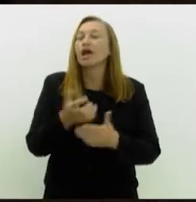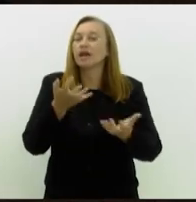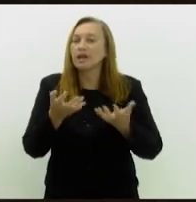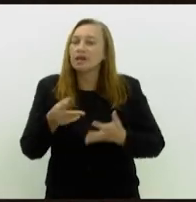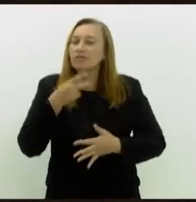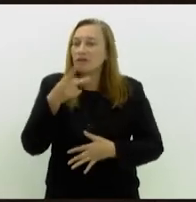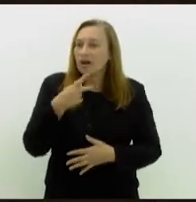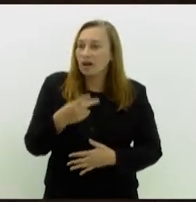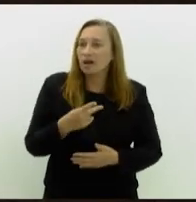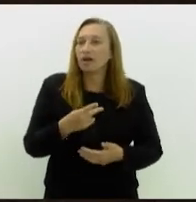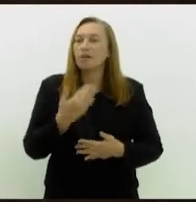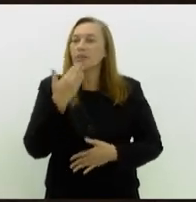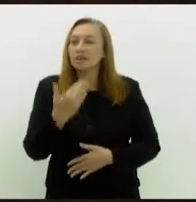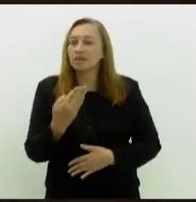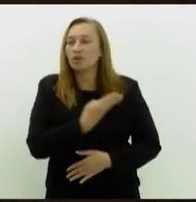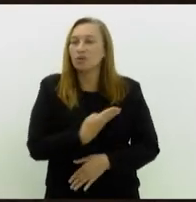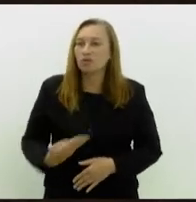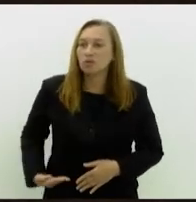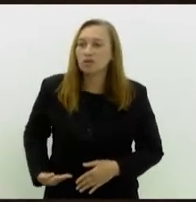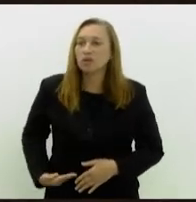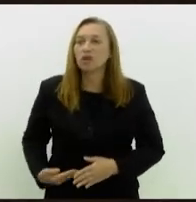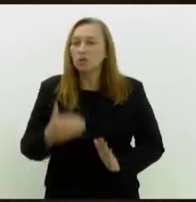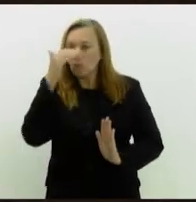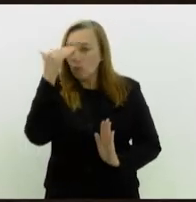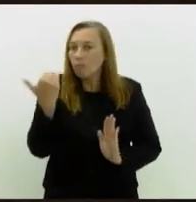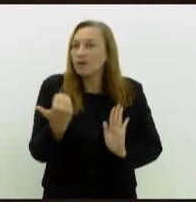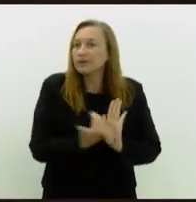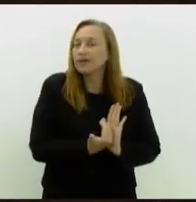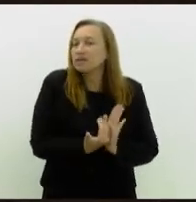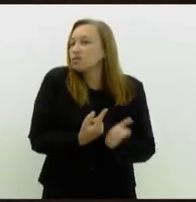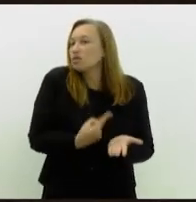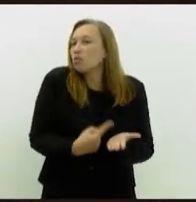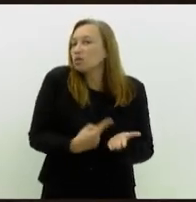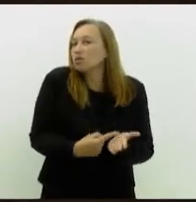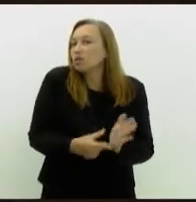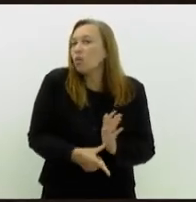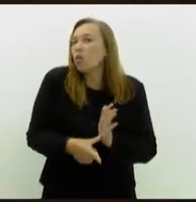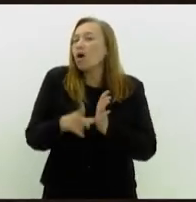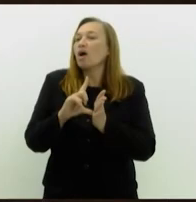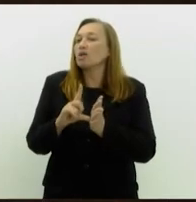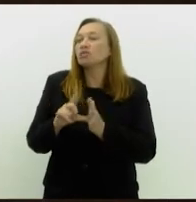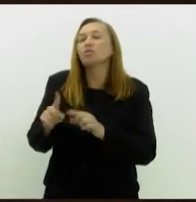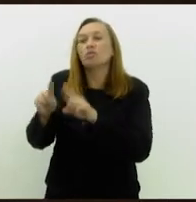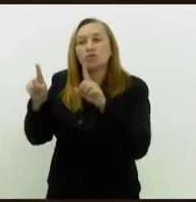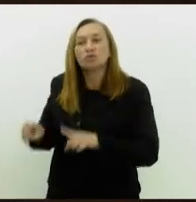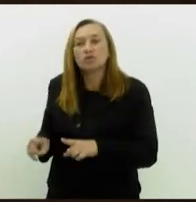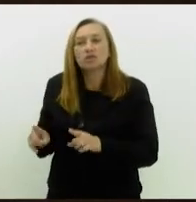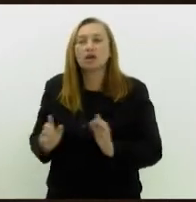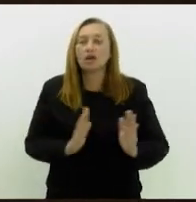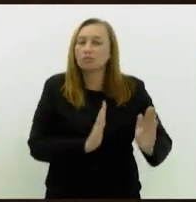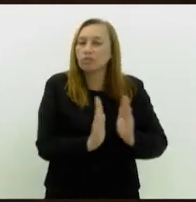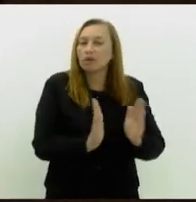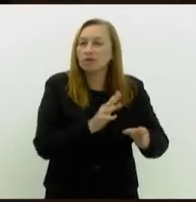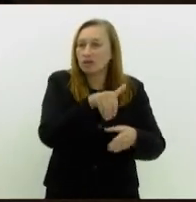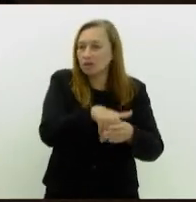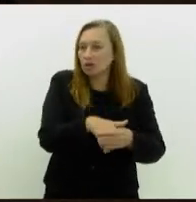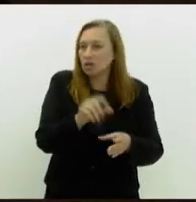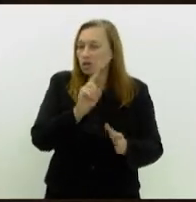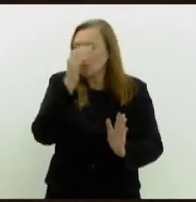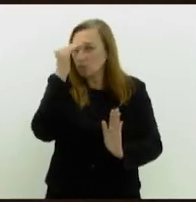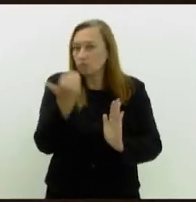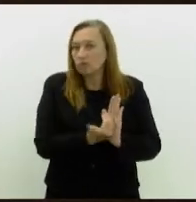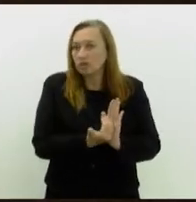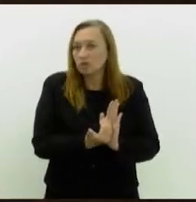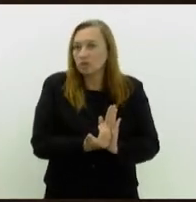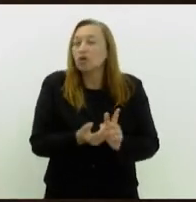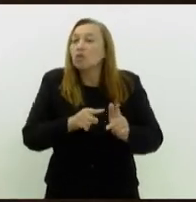o couro pedindo ao Governador que cumpra com o que se comprometeu com a categoria em período eleitoral e que não tem cumprido